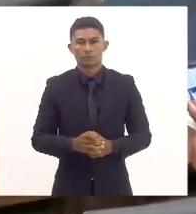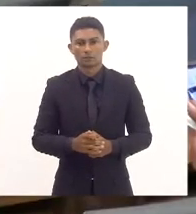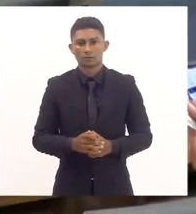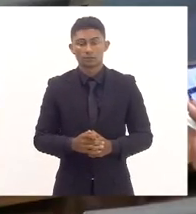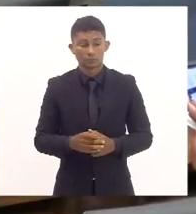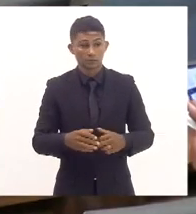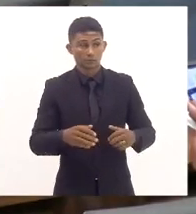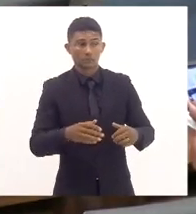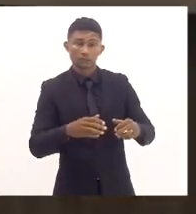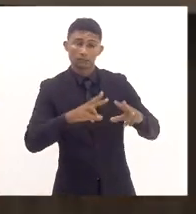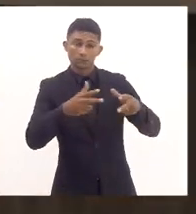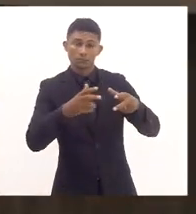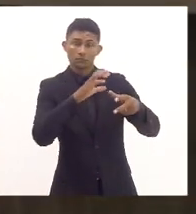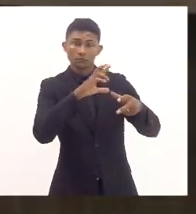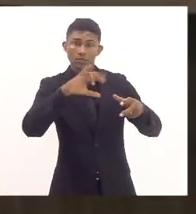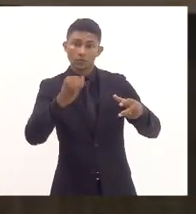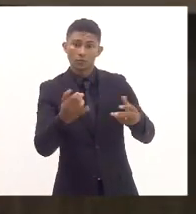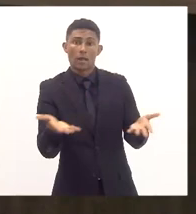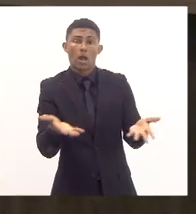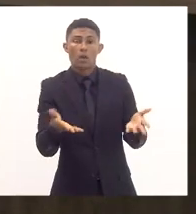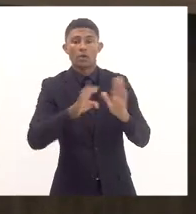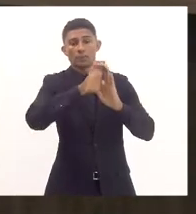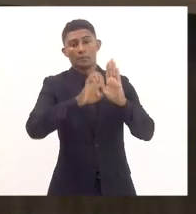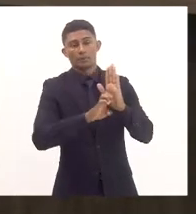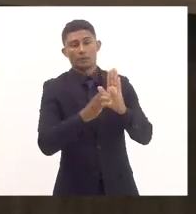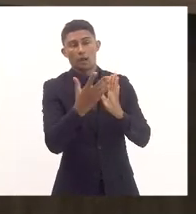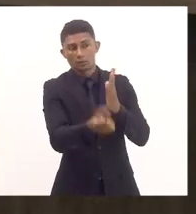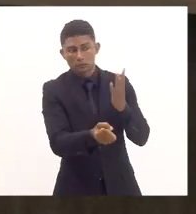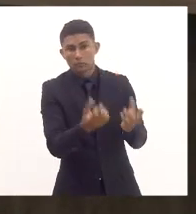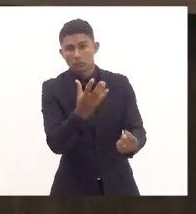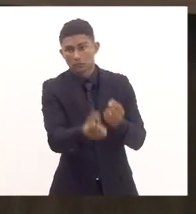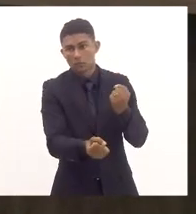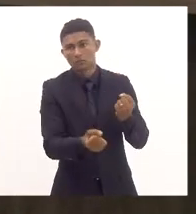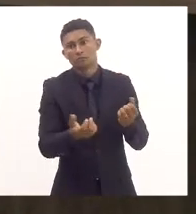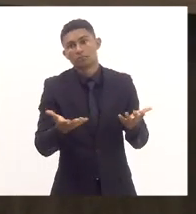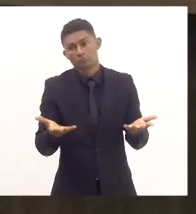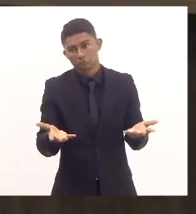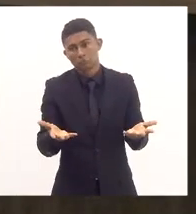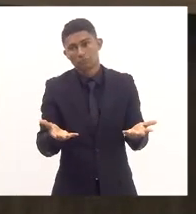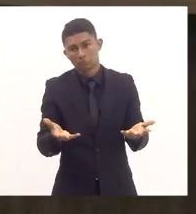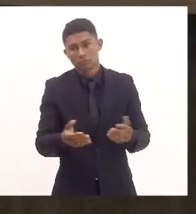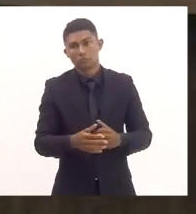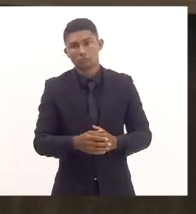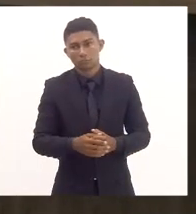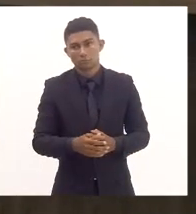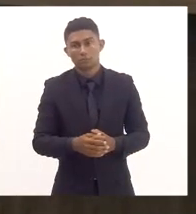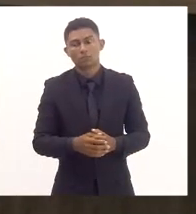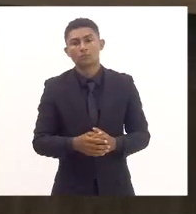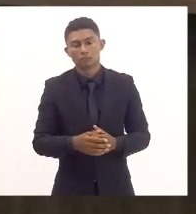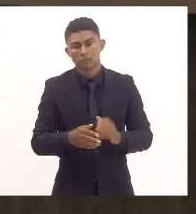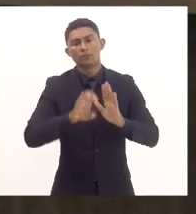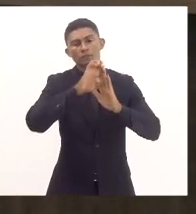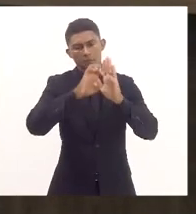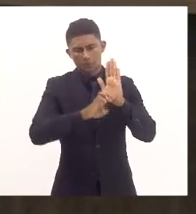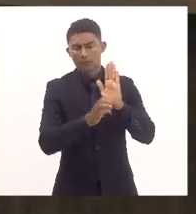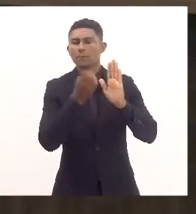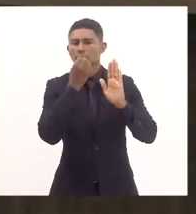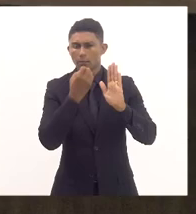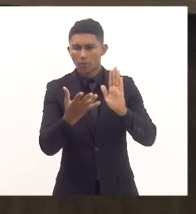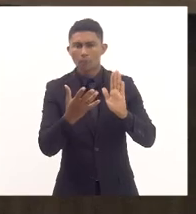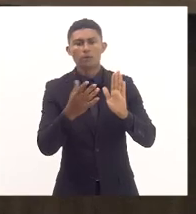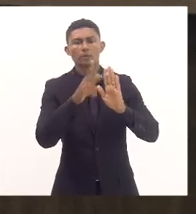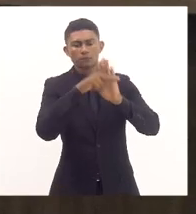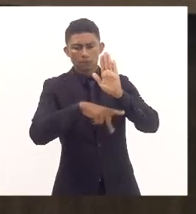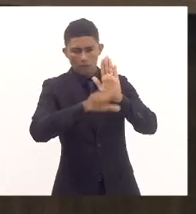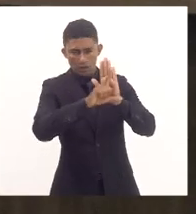a ccj ca3m a emenda agora que ela Sem dúvida nenhuma ela enriquece o projeto ela